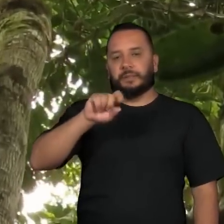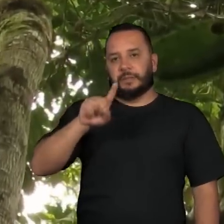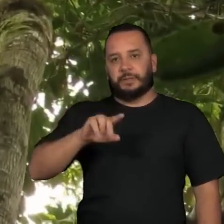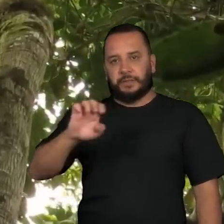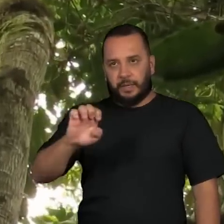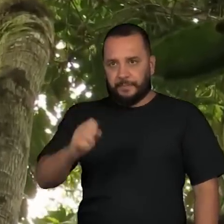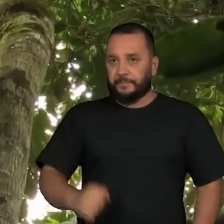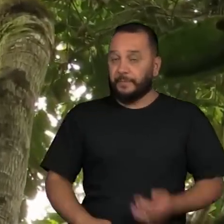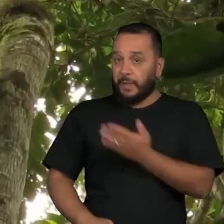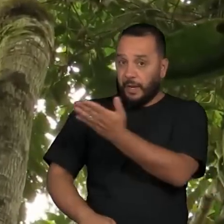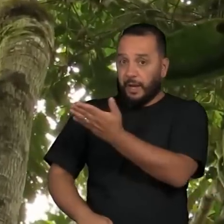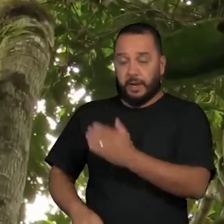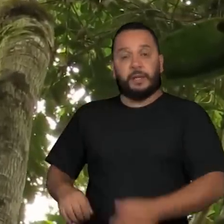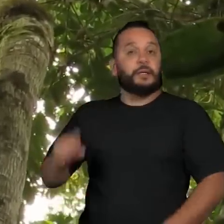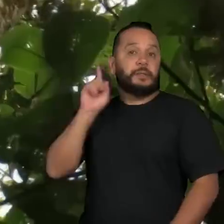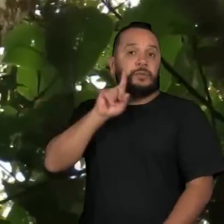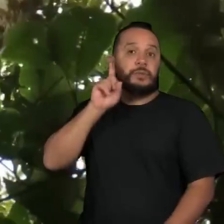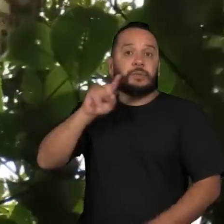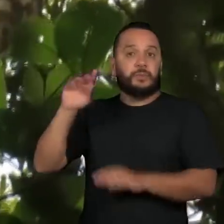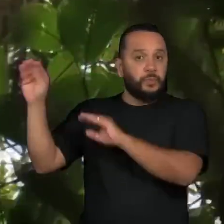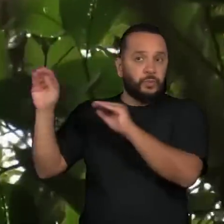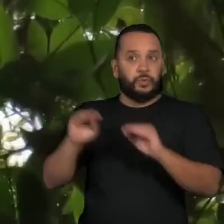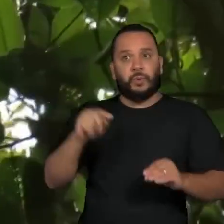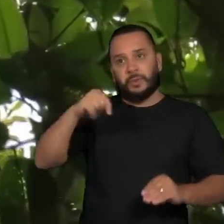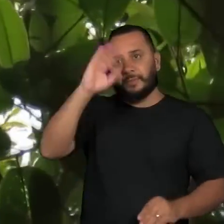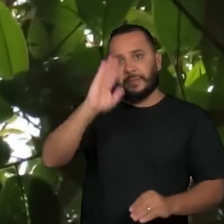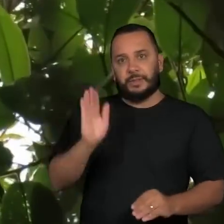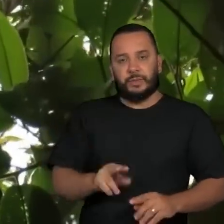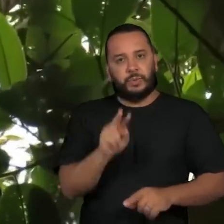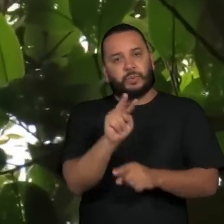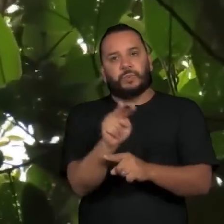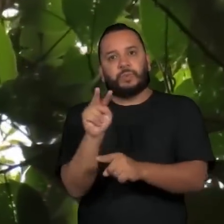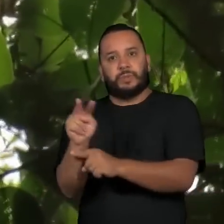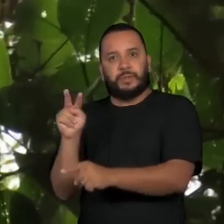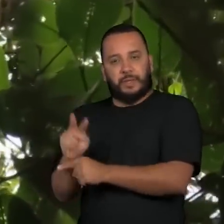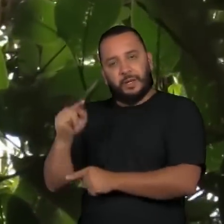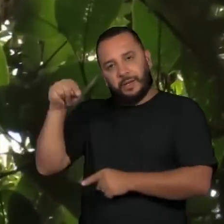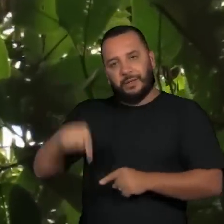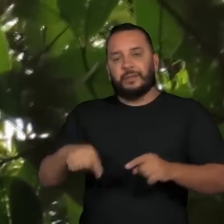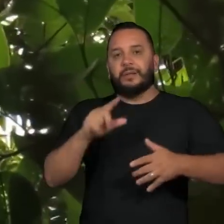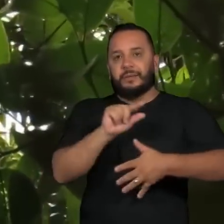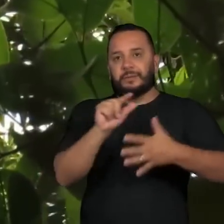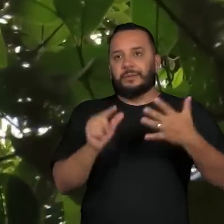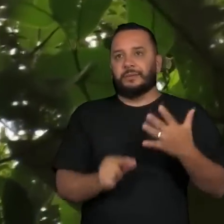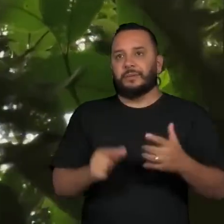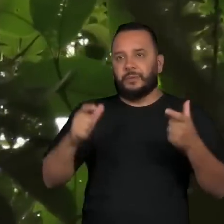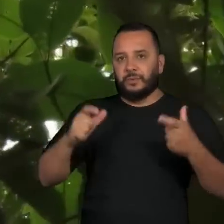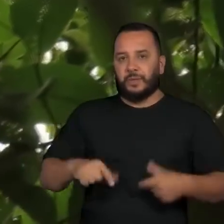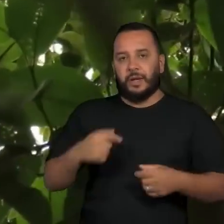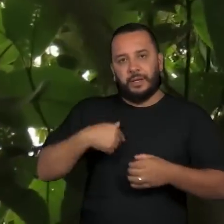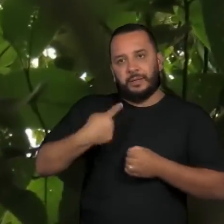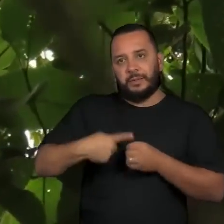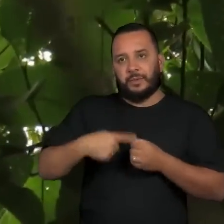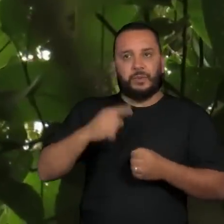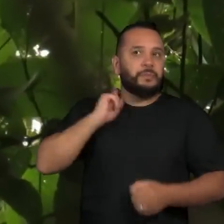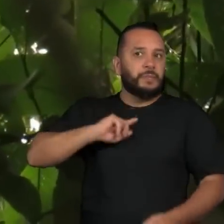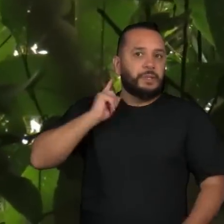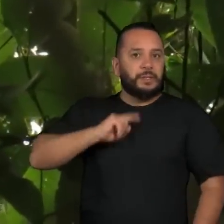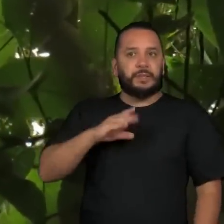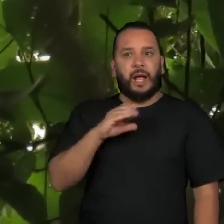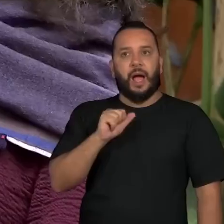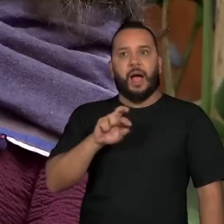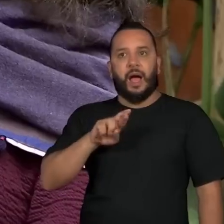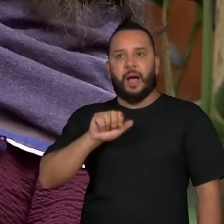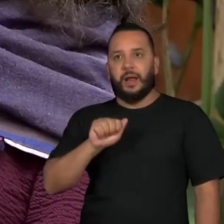Ela saiu dos Estados Unidos para dedicar a vida a essa espécie na Mata Atlântica de Caratinga, no interior de Minas Gerais.